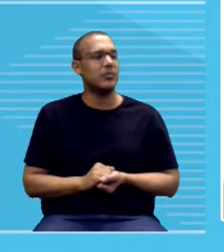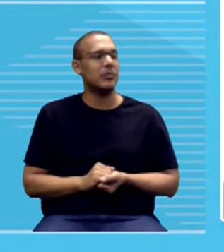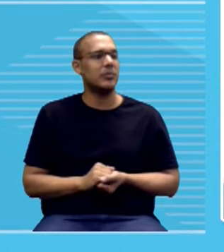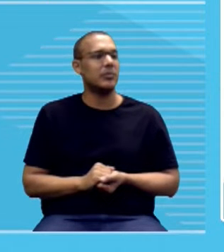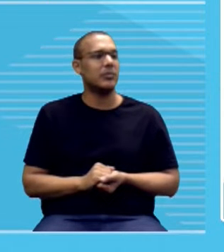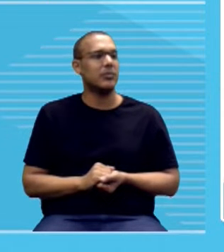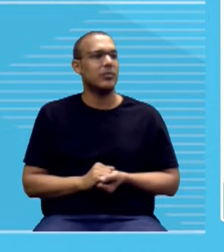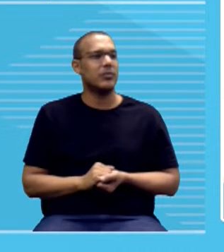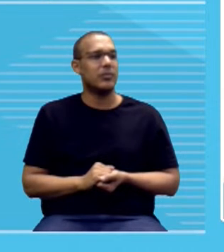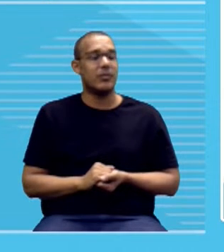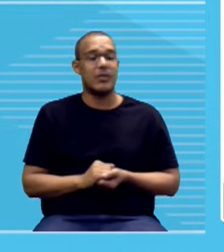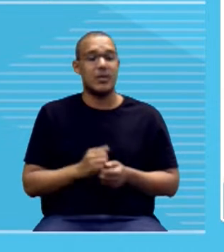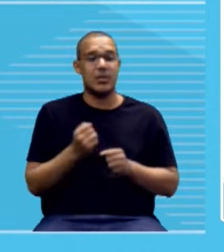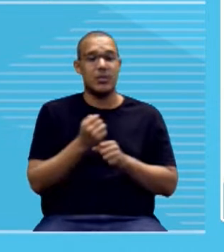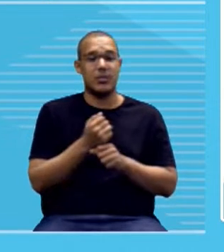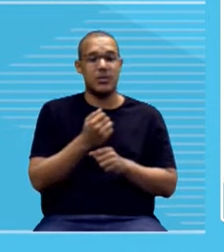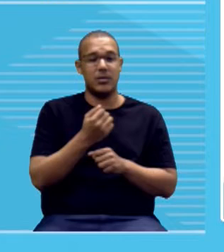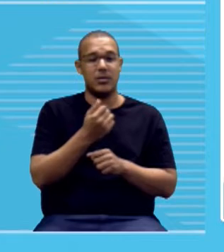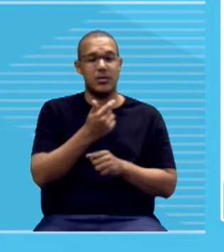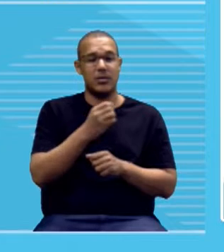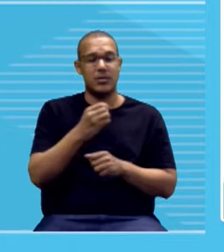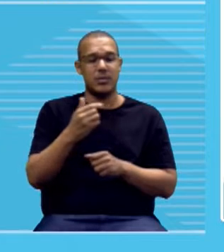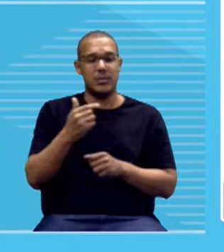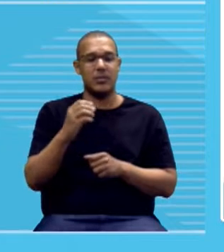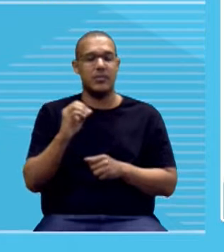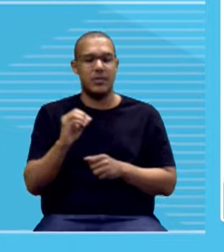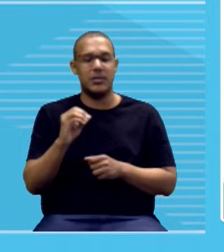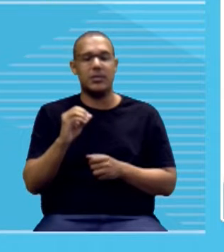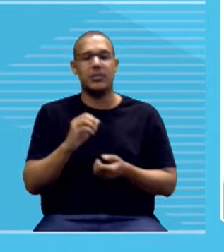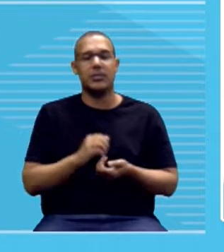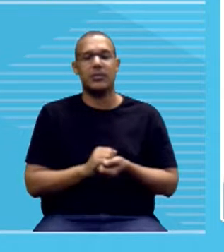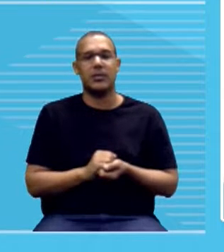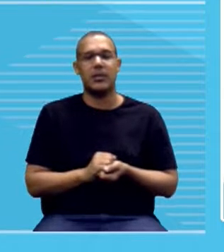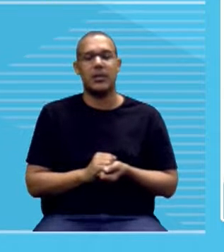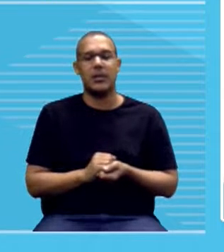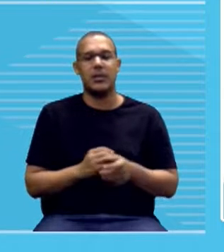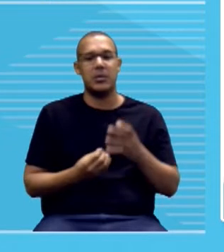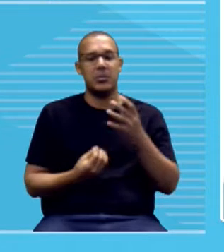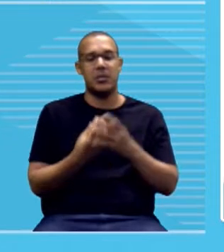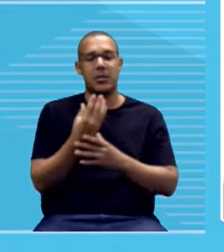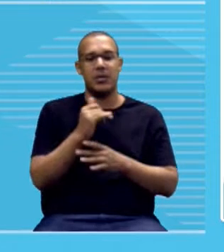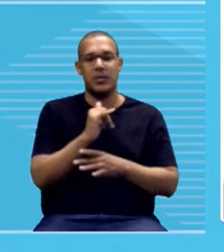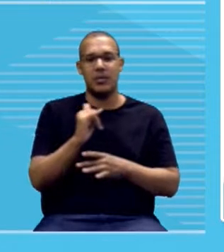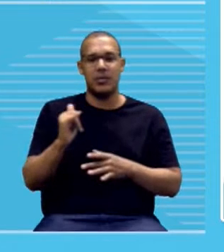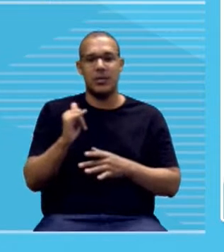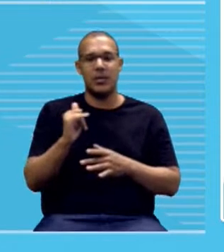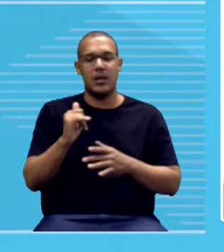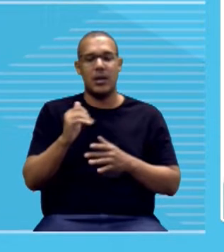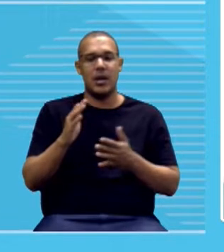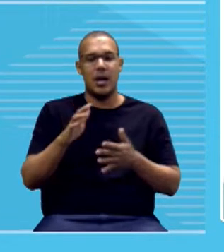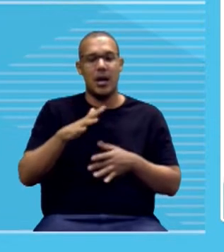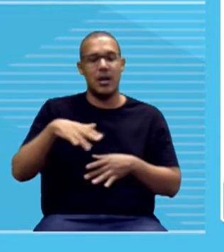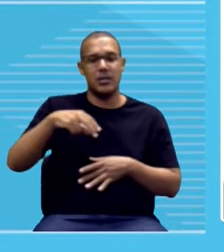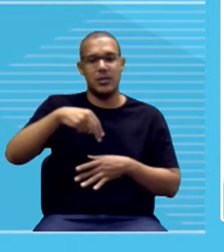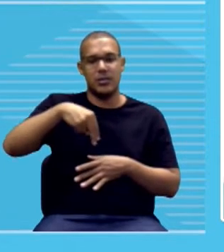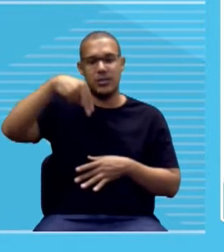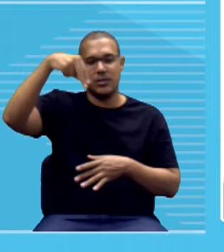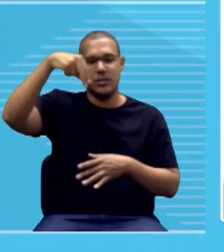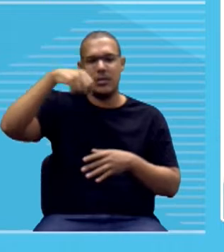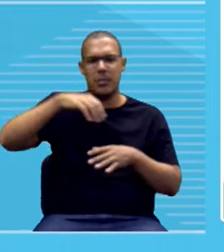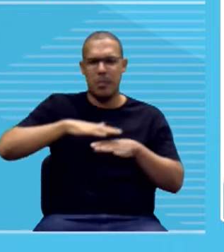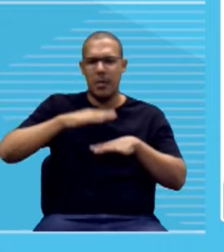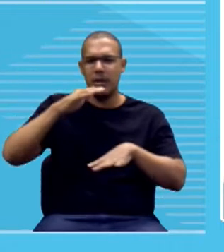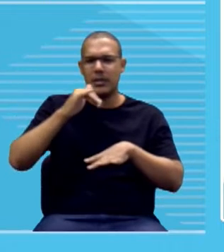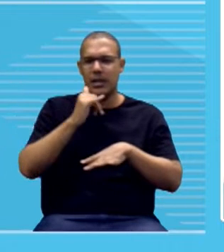Brasil, dados de 2020, então com certeza já tem mais hoje, que produzem toda essa energia. A região Nordeste é a que mais gera